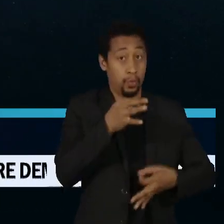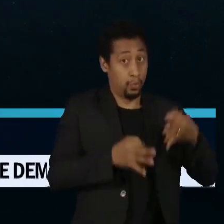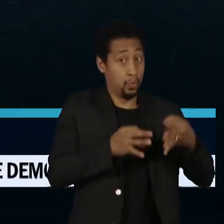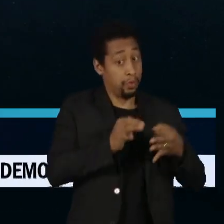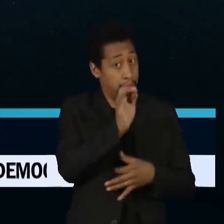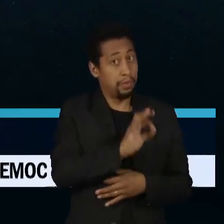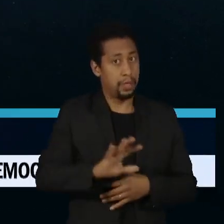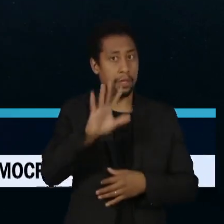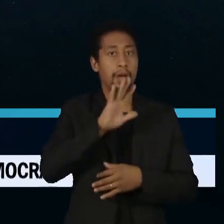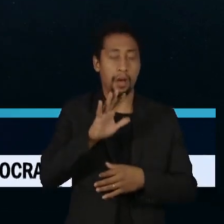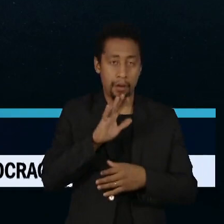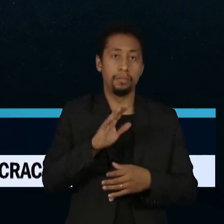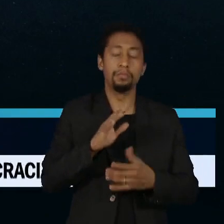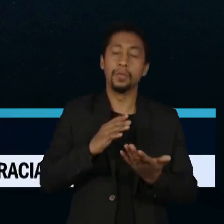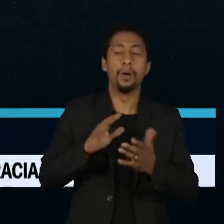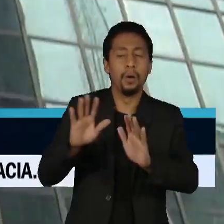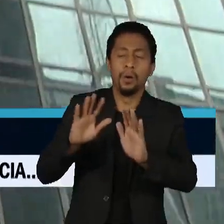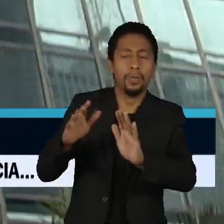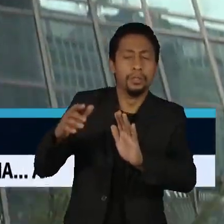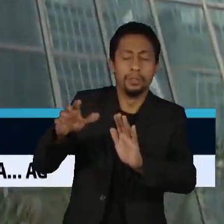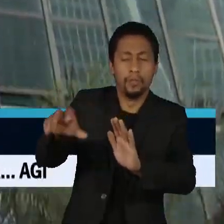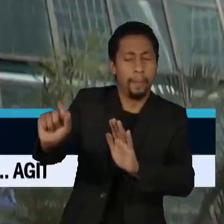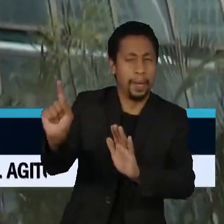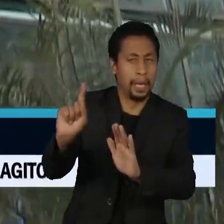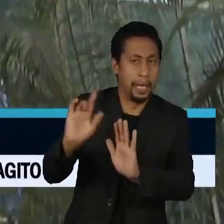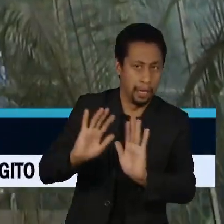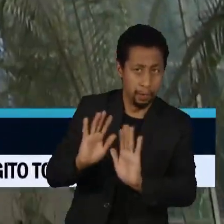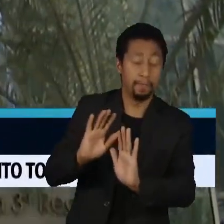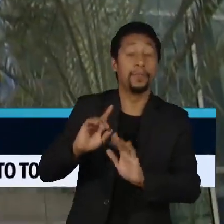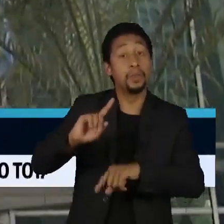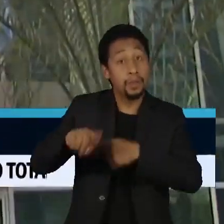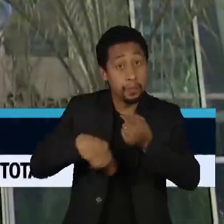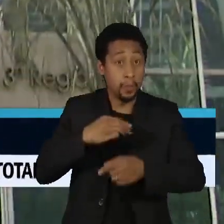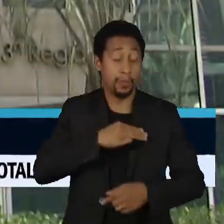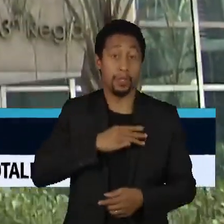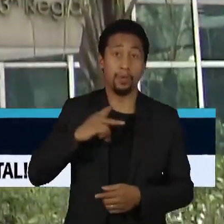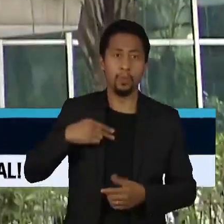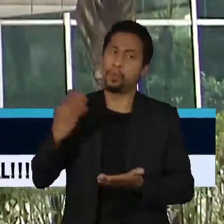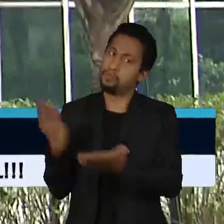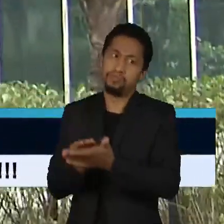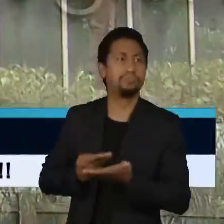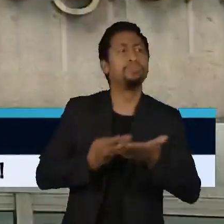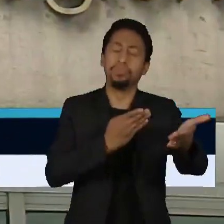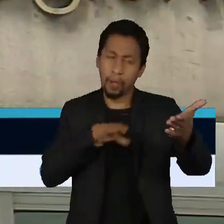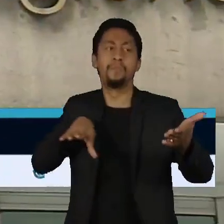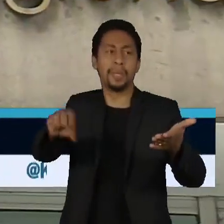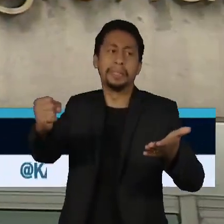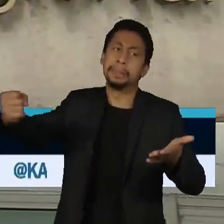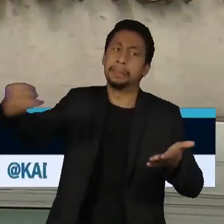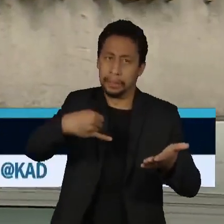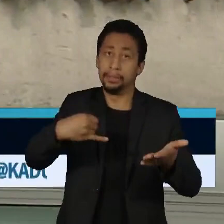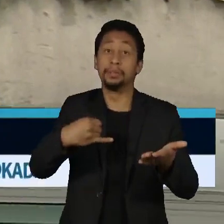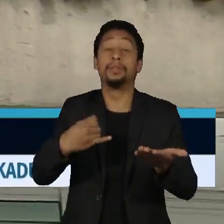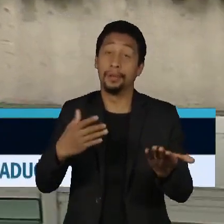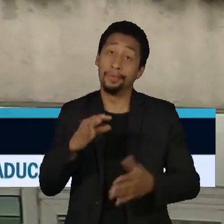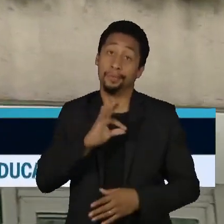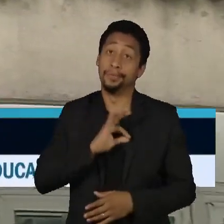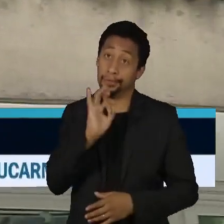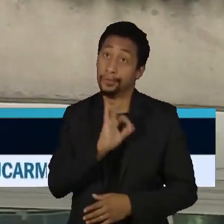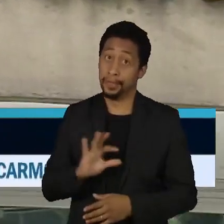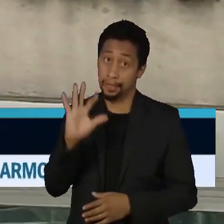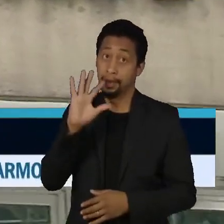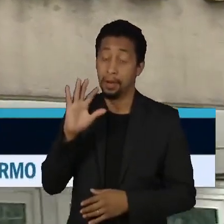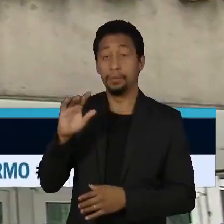Federal negou a apreensão do aparelho, mas o Ministério Público recorreu e o Tribunal Regional Federal da Terceira